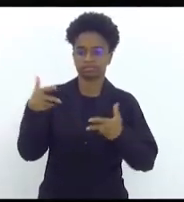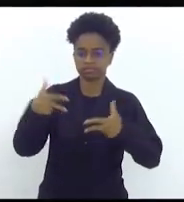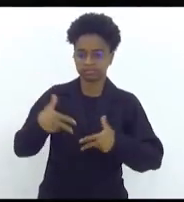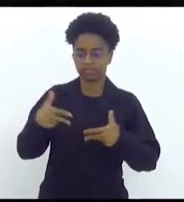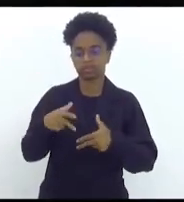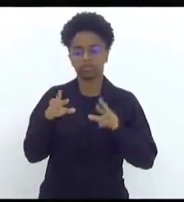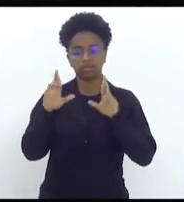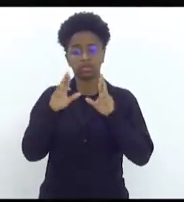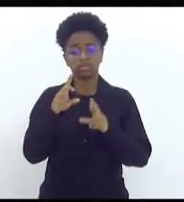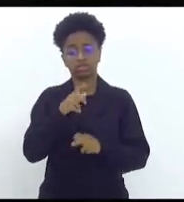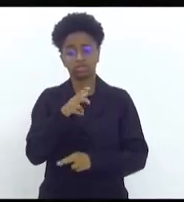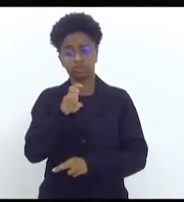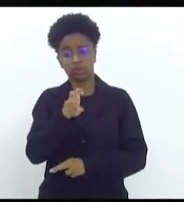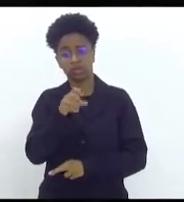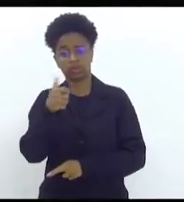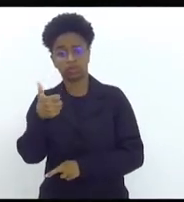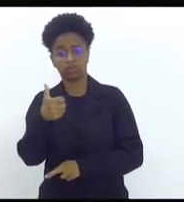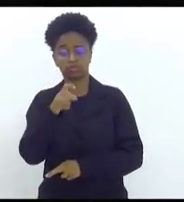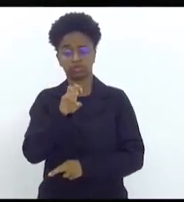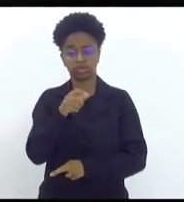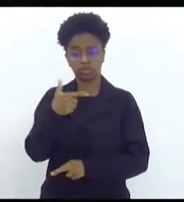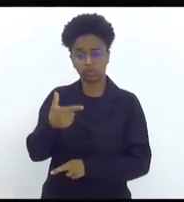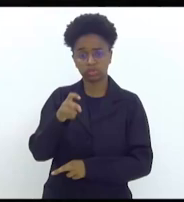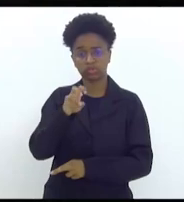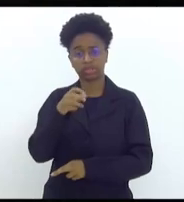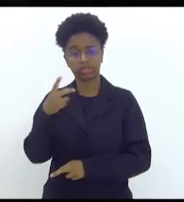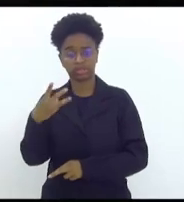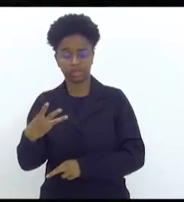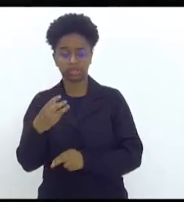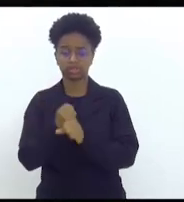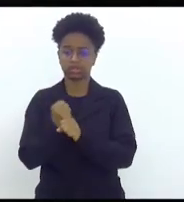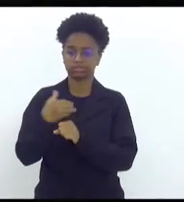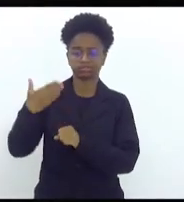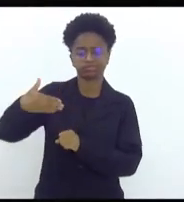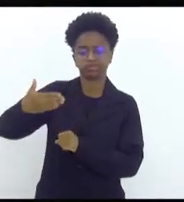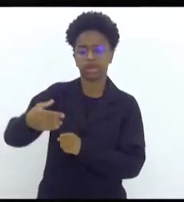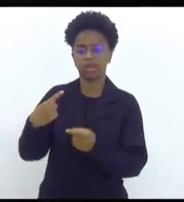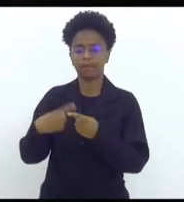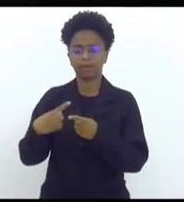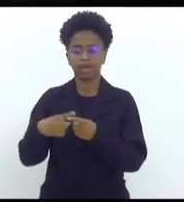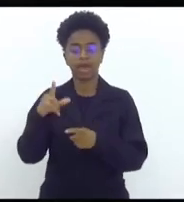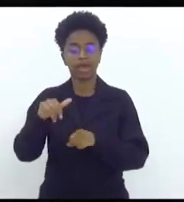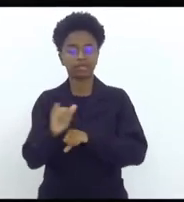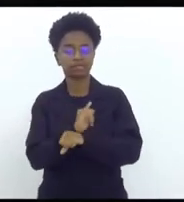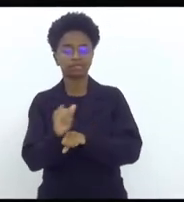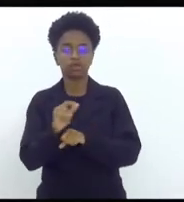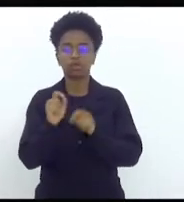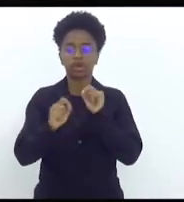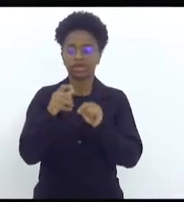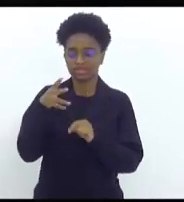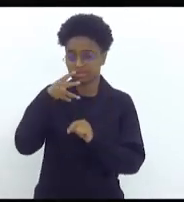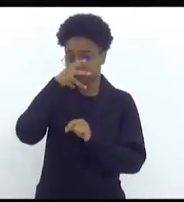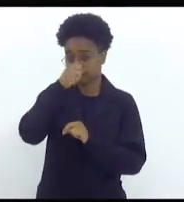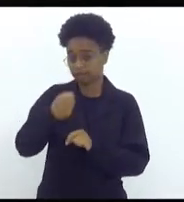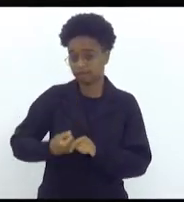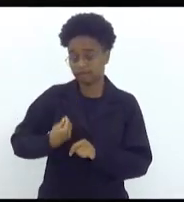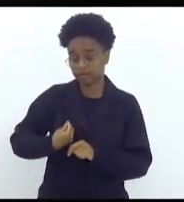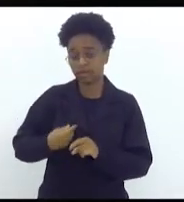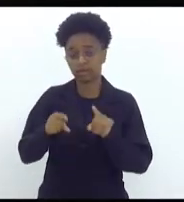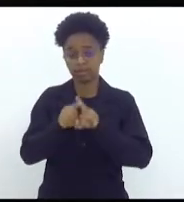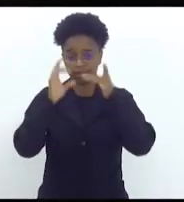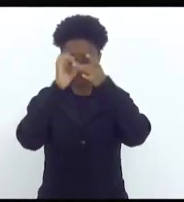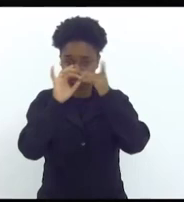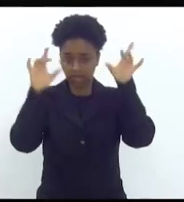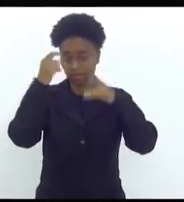que vem a 53 porque só cresce o Hip Hop ele é a ferramenta de salvar vidas e libertar mentes